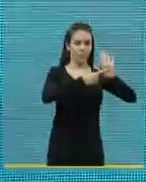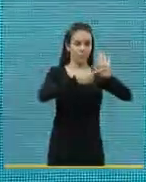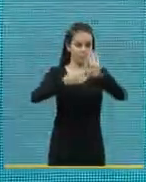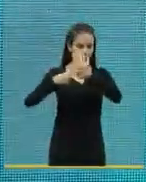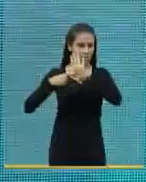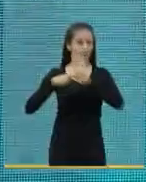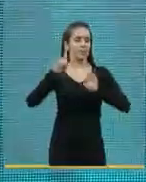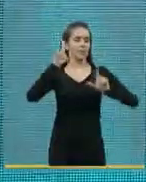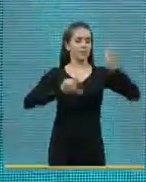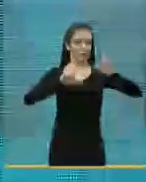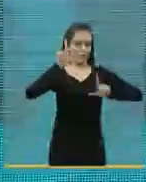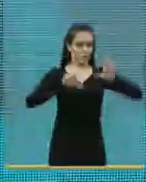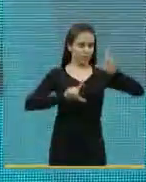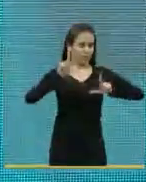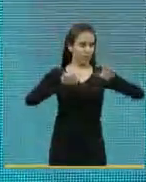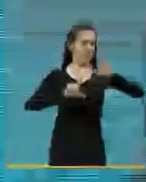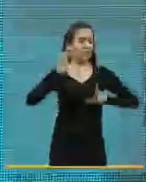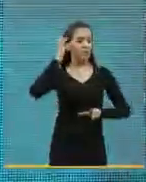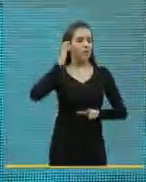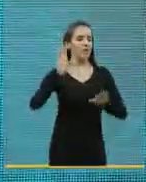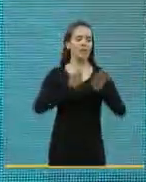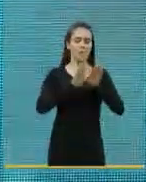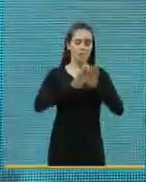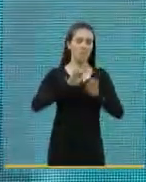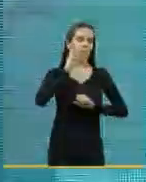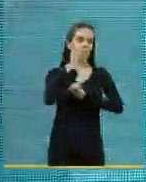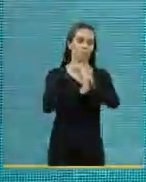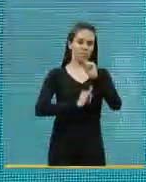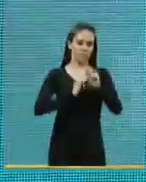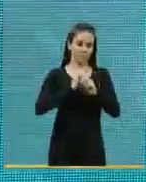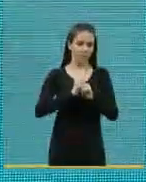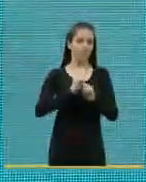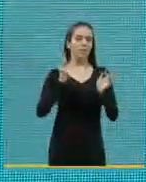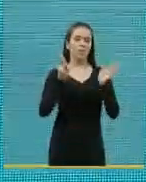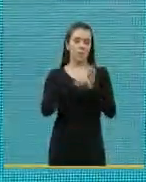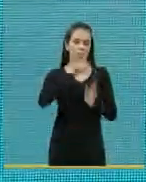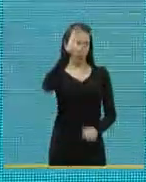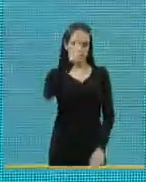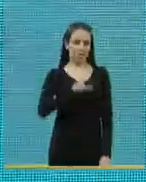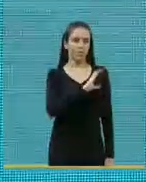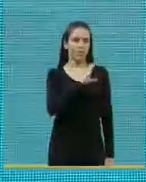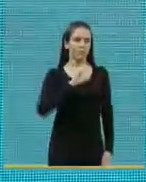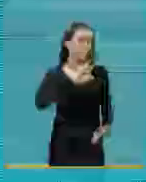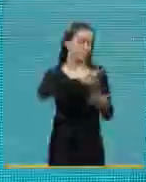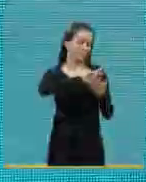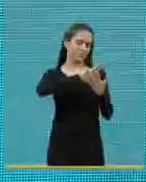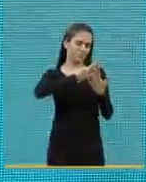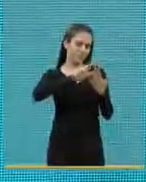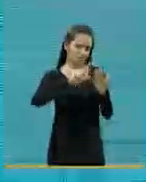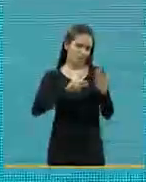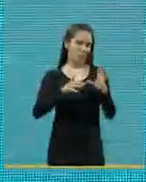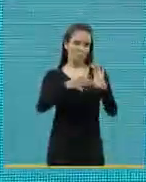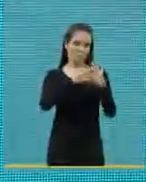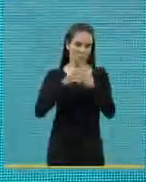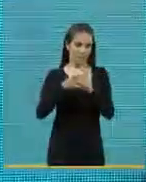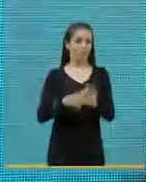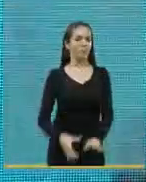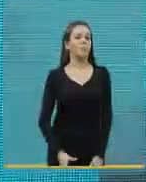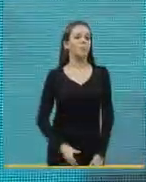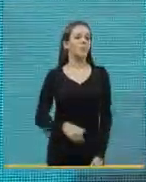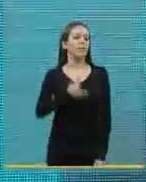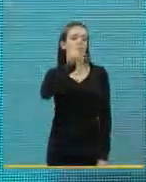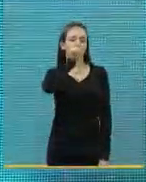de tv e rádio e portais de internet de inspiração católica além de diversos veículos parceiros no